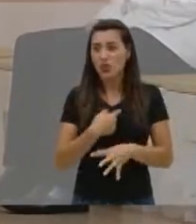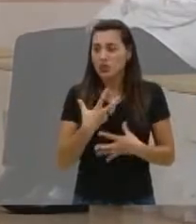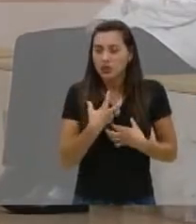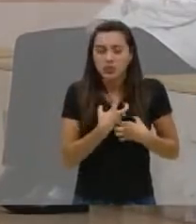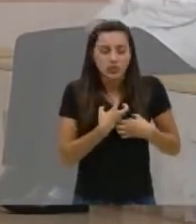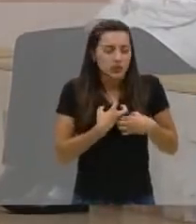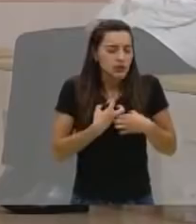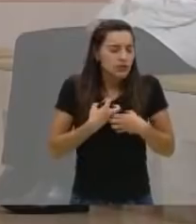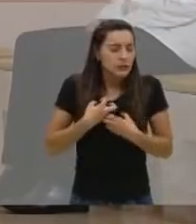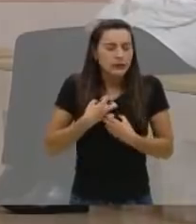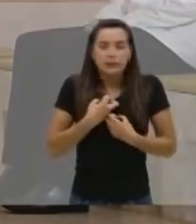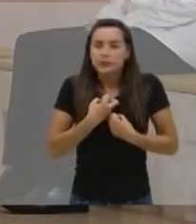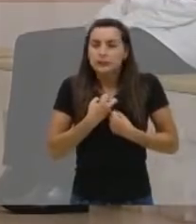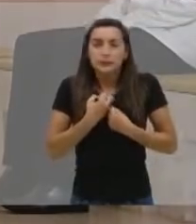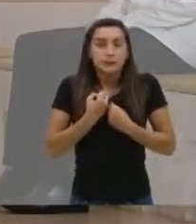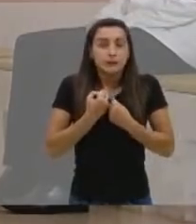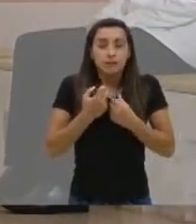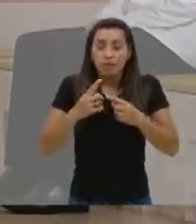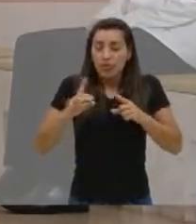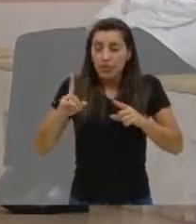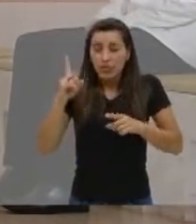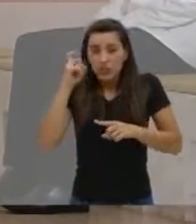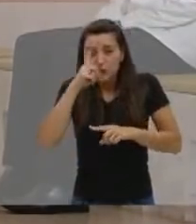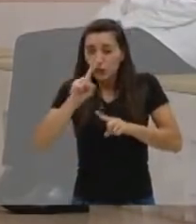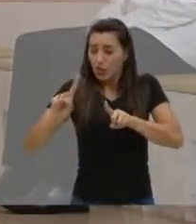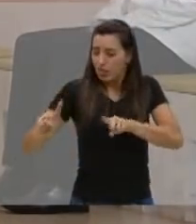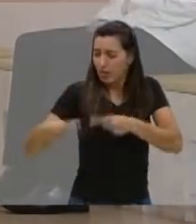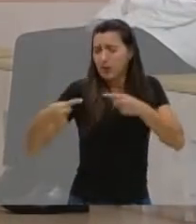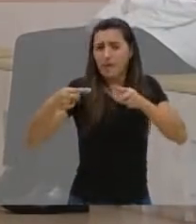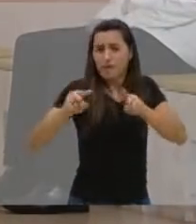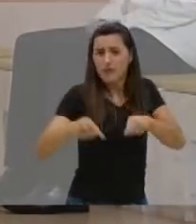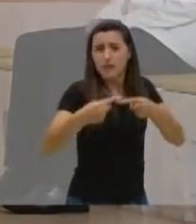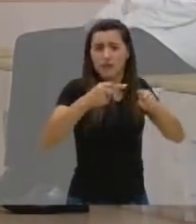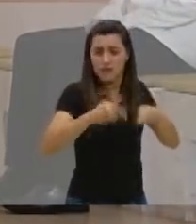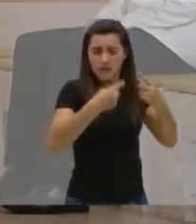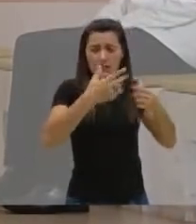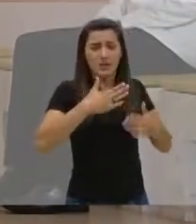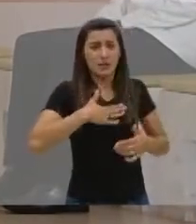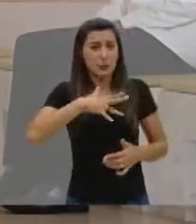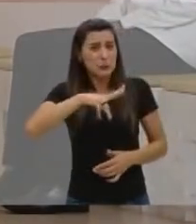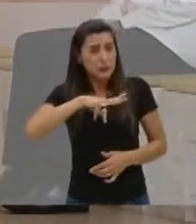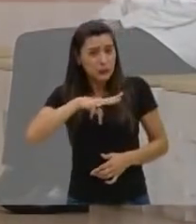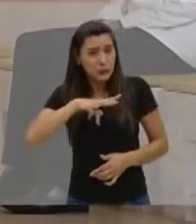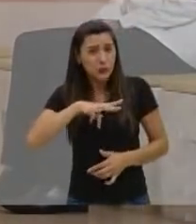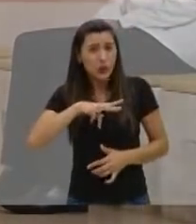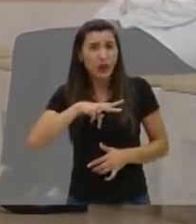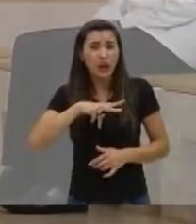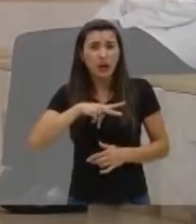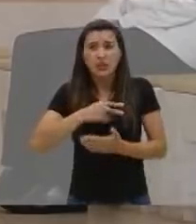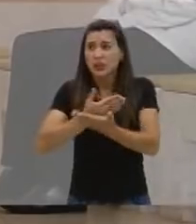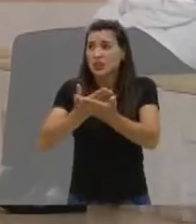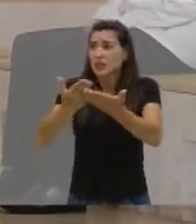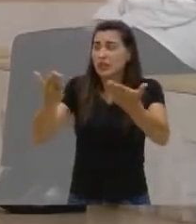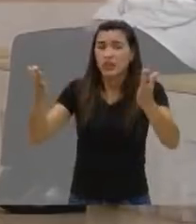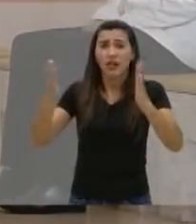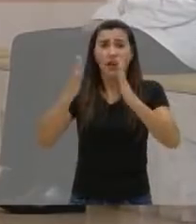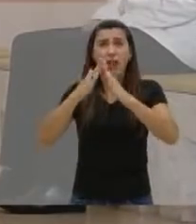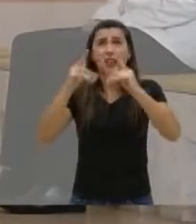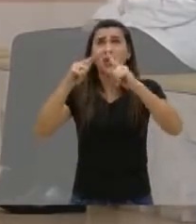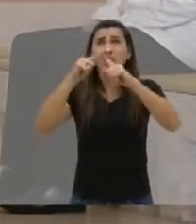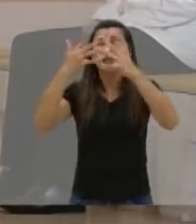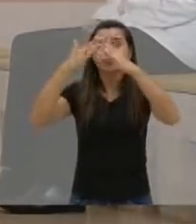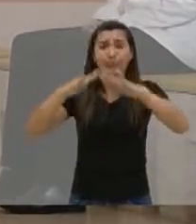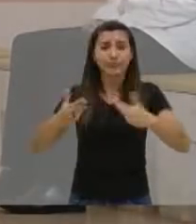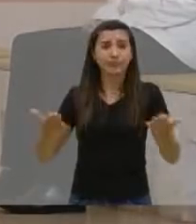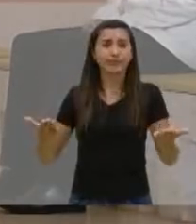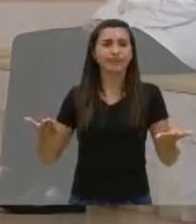reagir a tantos desafios meus, pessoais, de uma igreja que mexeu no telhado, de